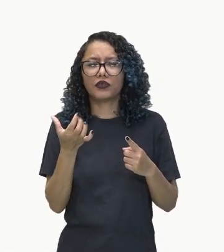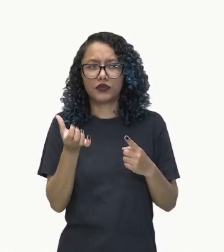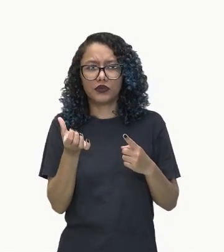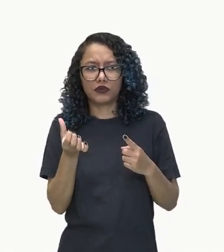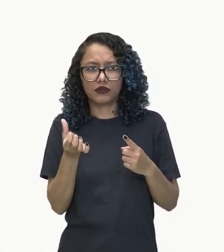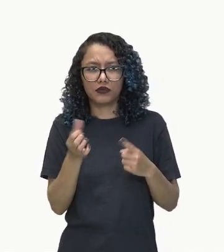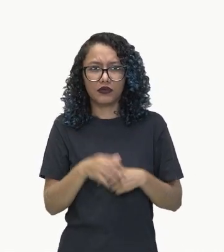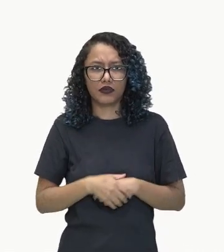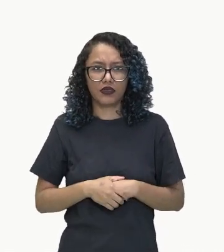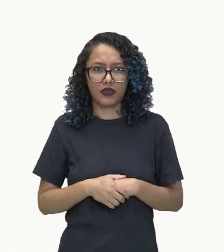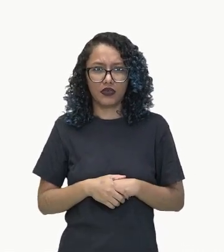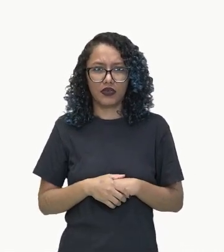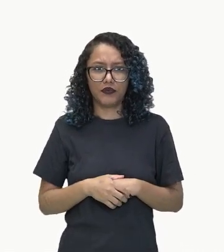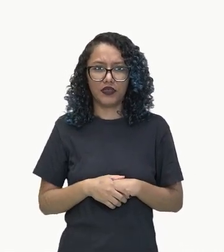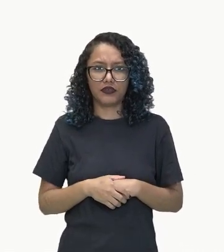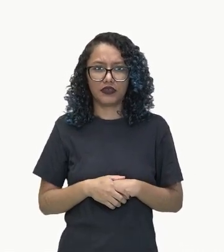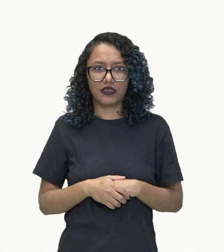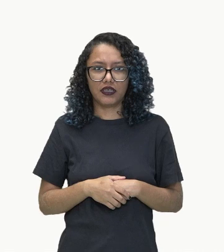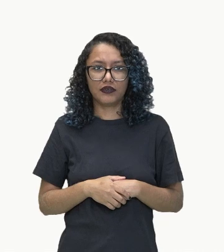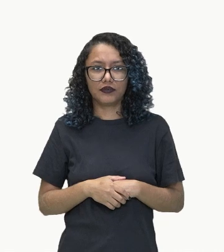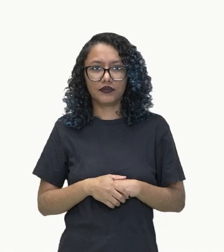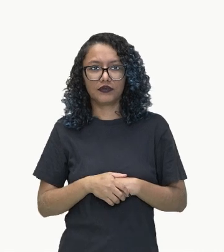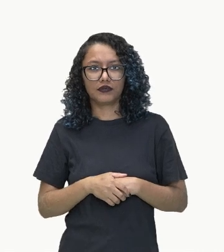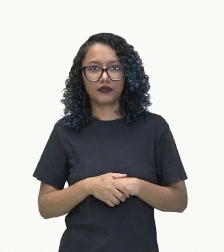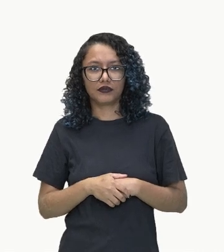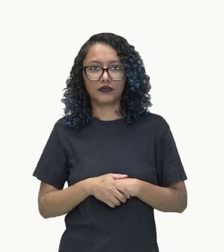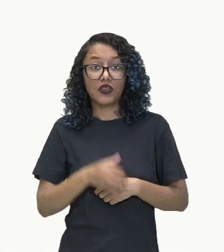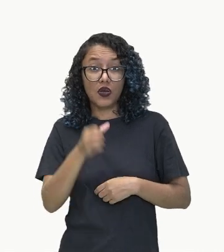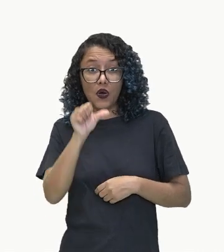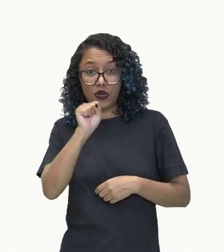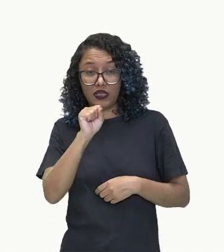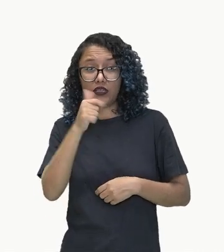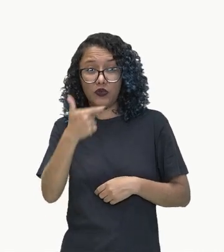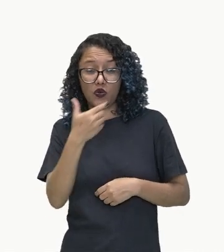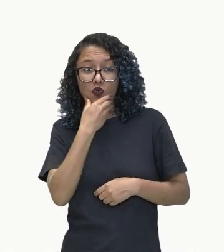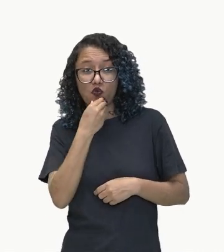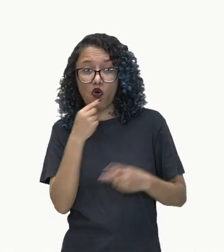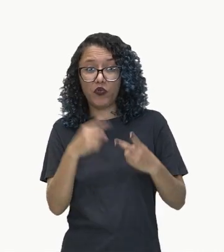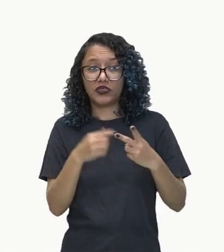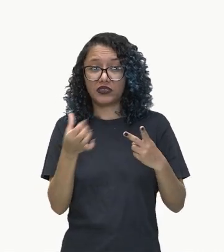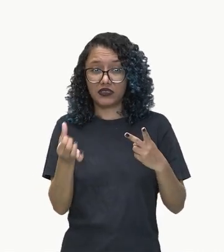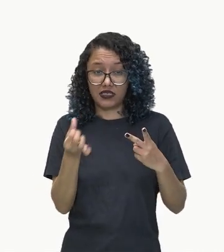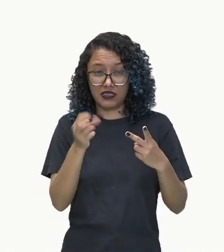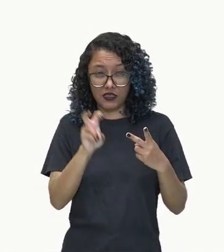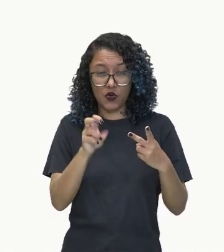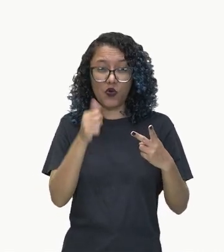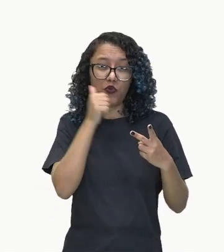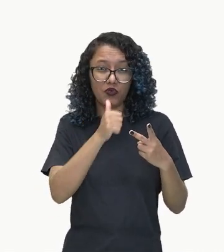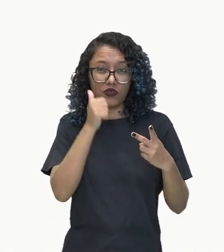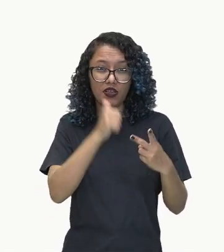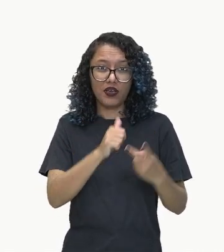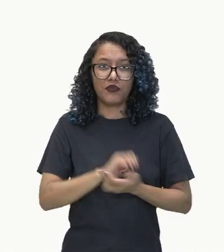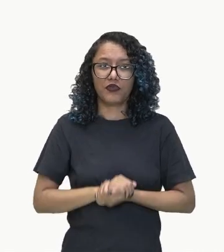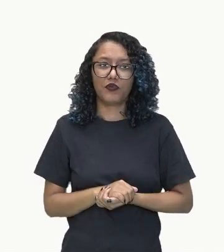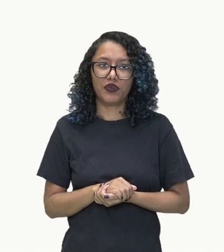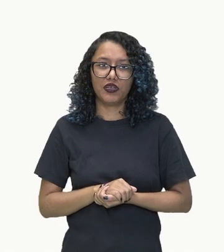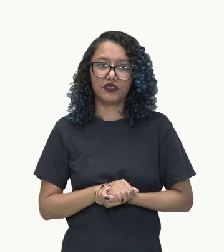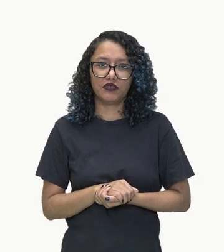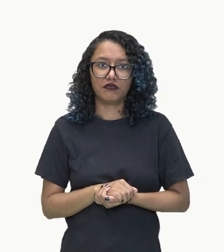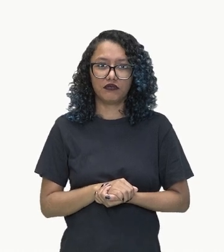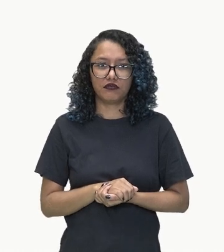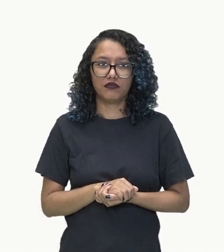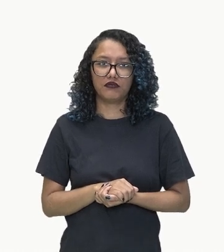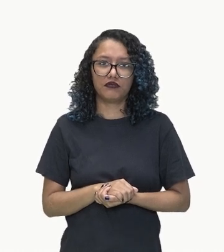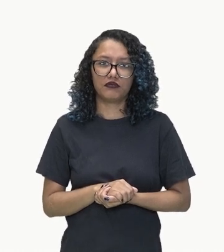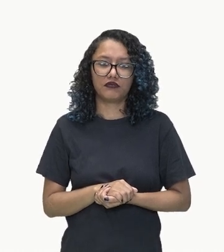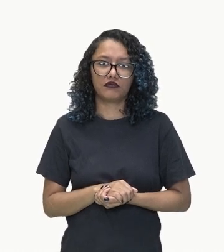homens. E cerca de 19% da população canadense tem mais de 65 anos. Então, olha só, a